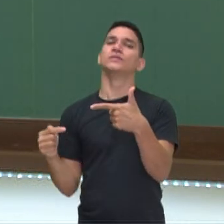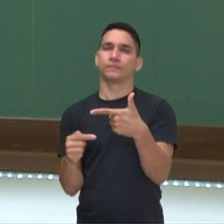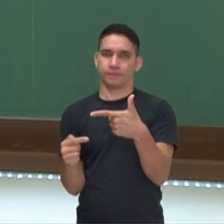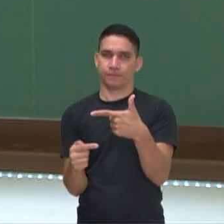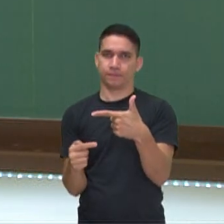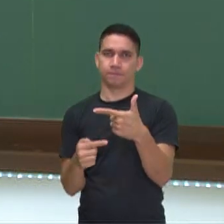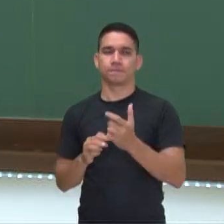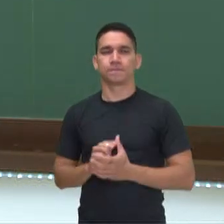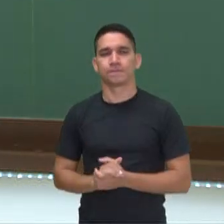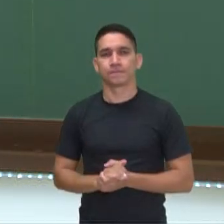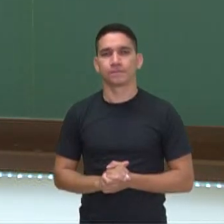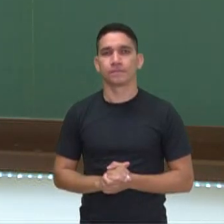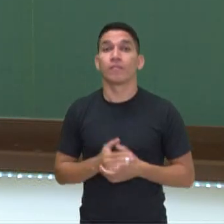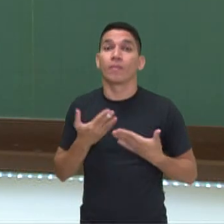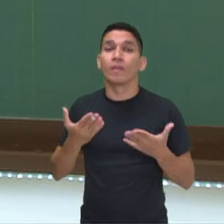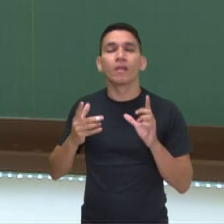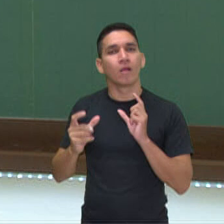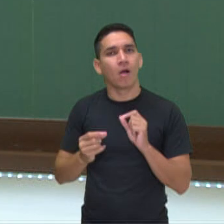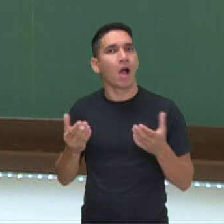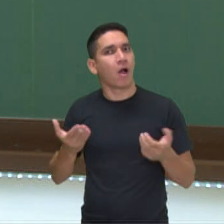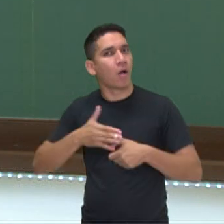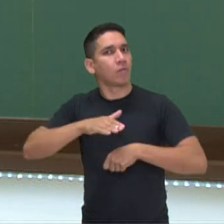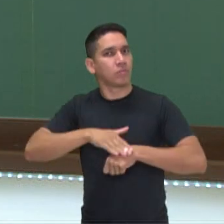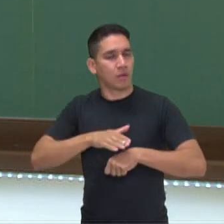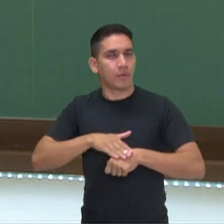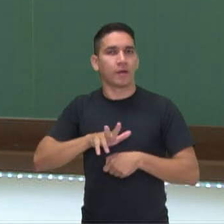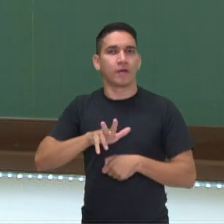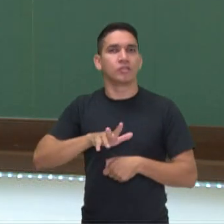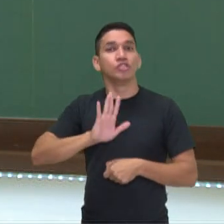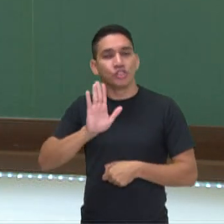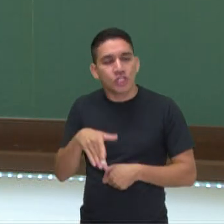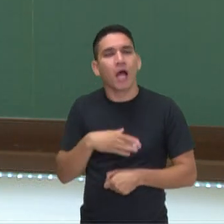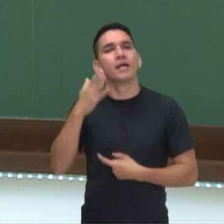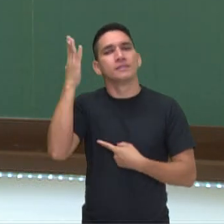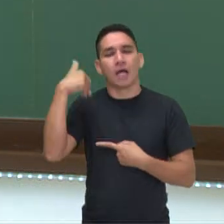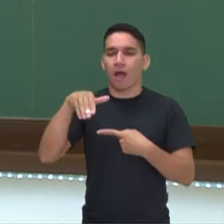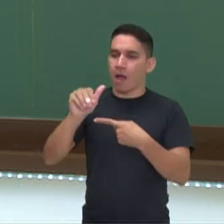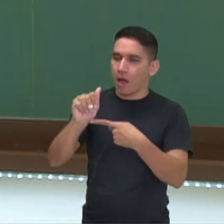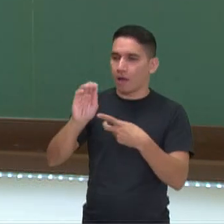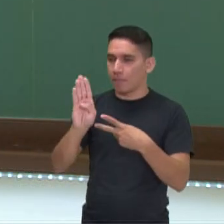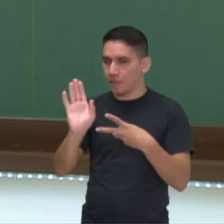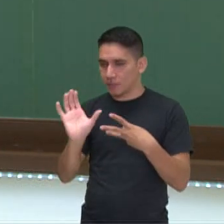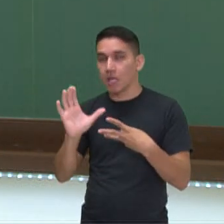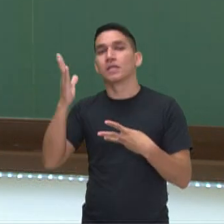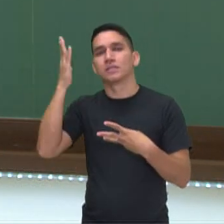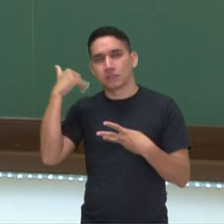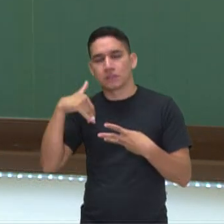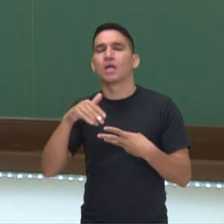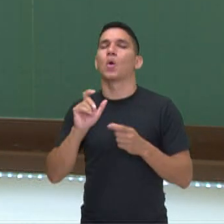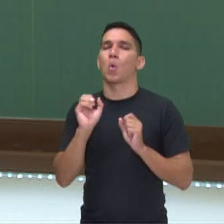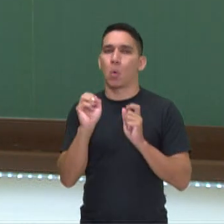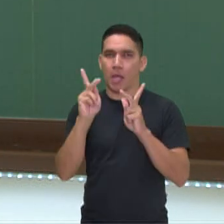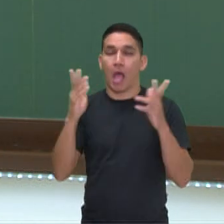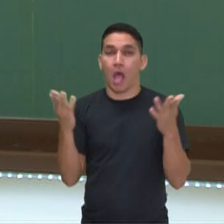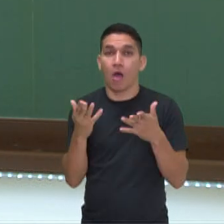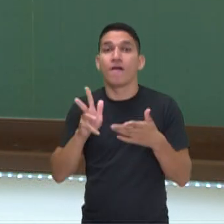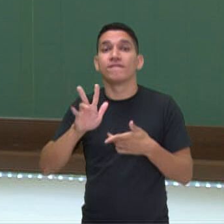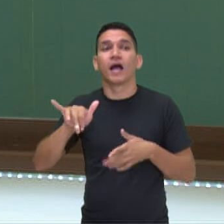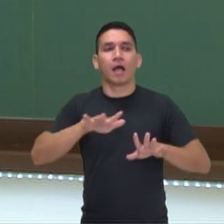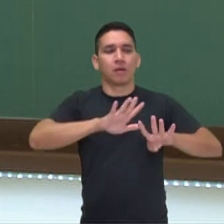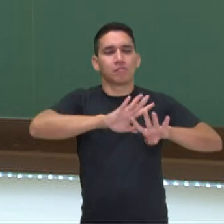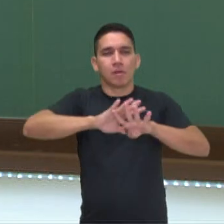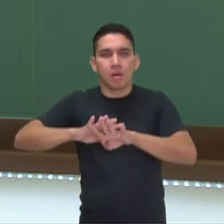ok? Bom, agora que encontramos o valor de A, B e C, nós podemos calcular as